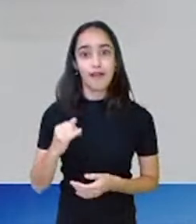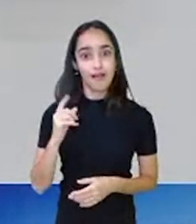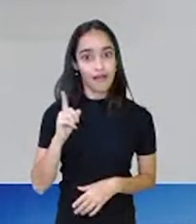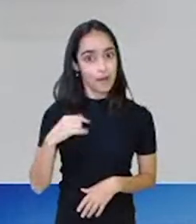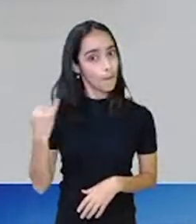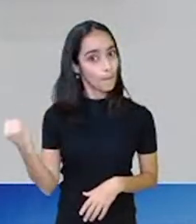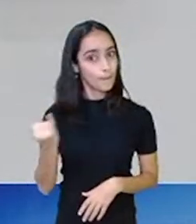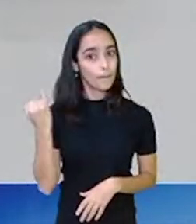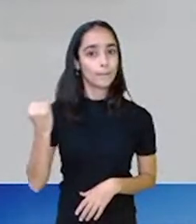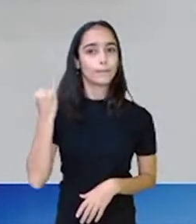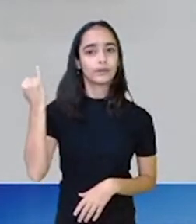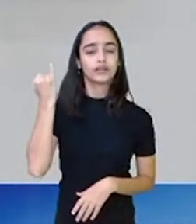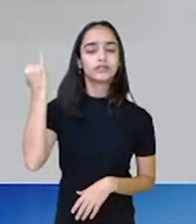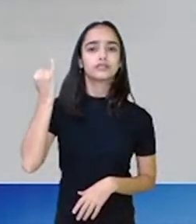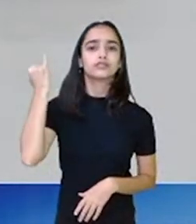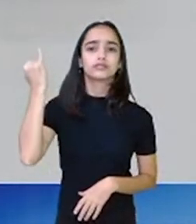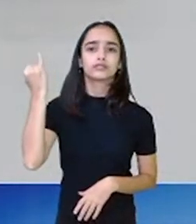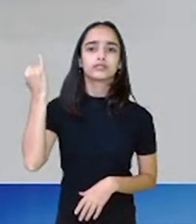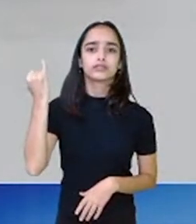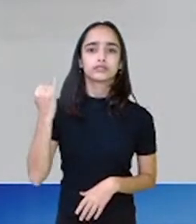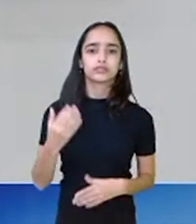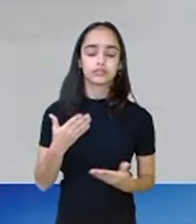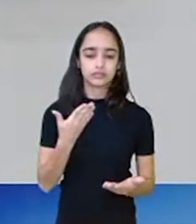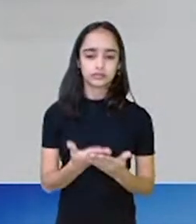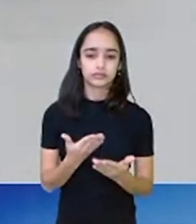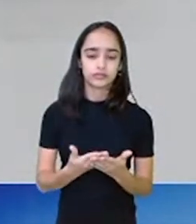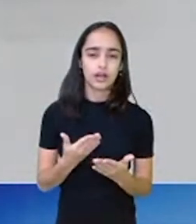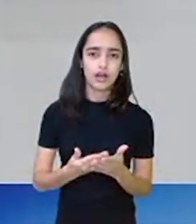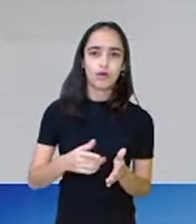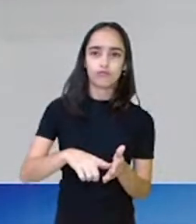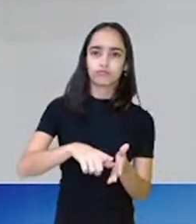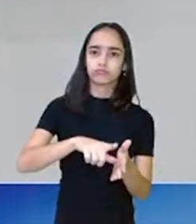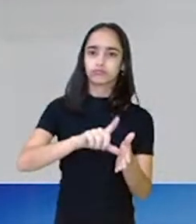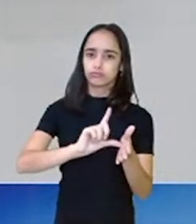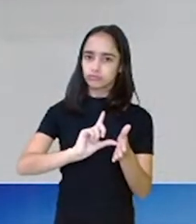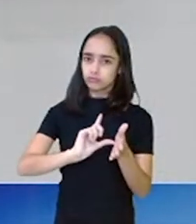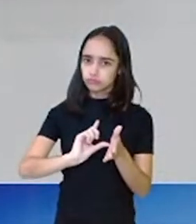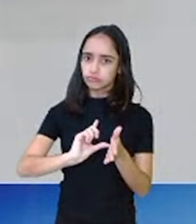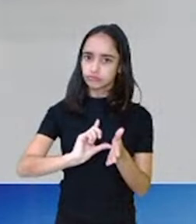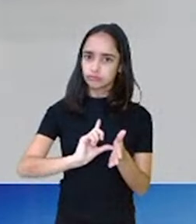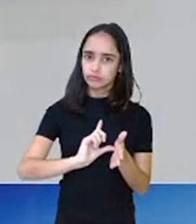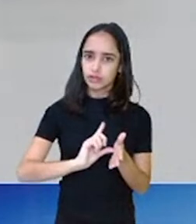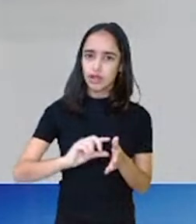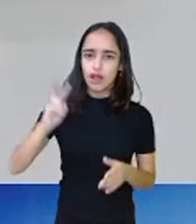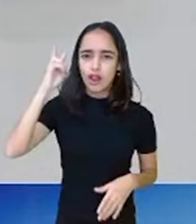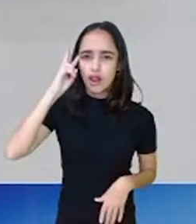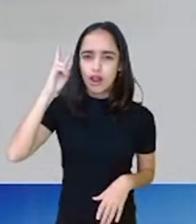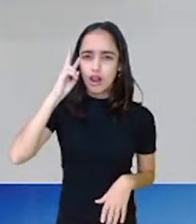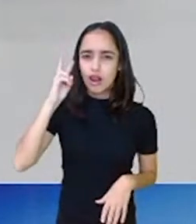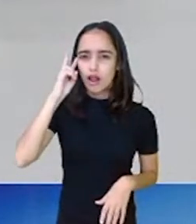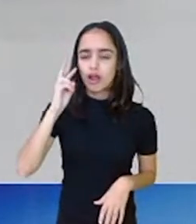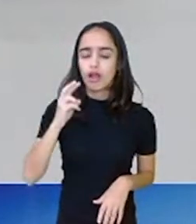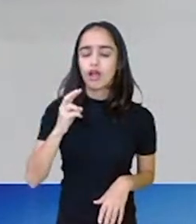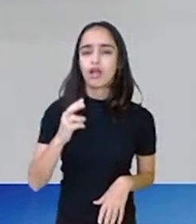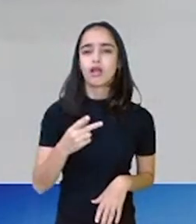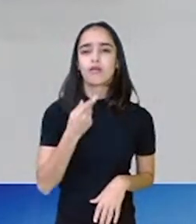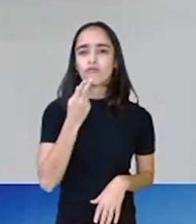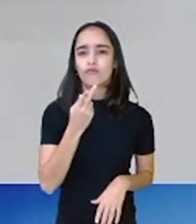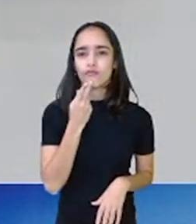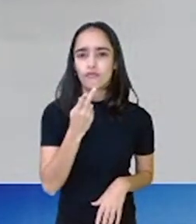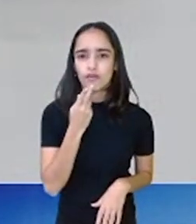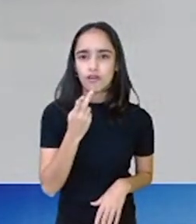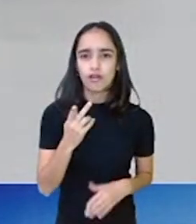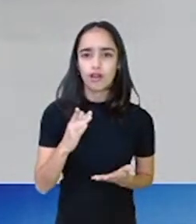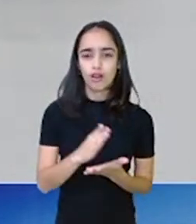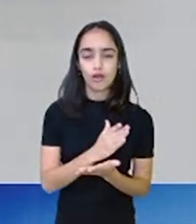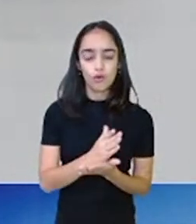importante. Lembram lá da aula anterior de língua portuguesa, que eu falei alguns lembretes a vocês, escrever